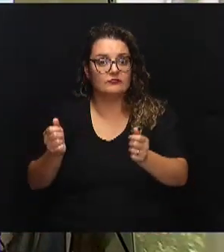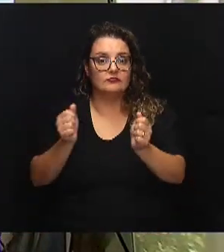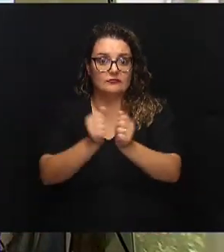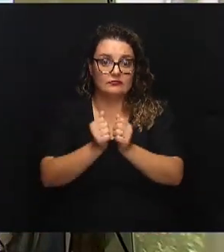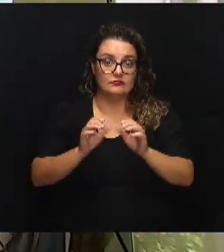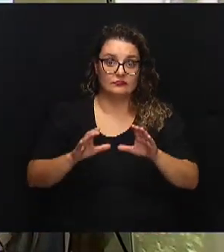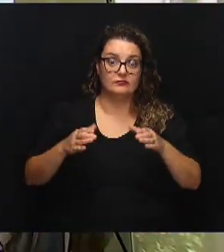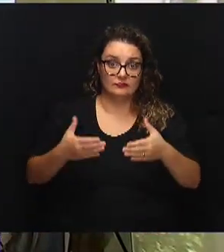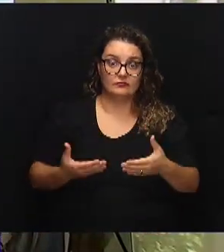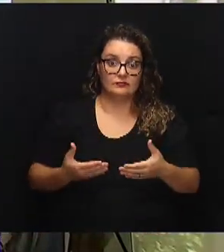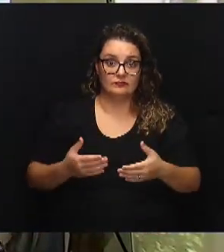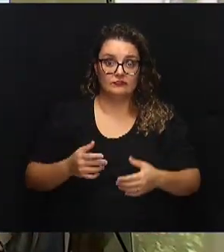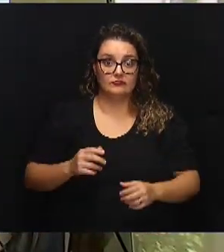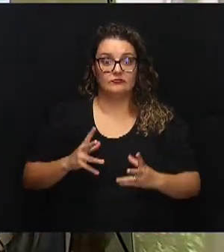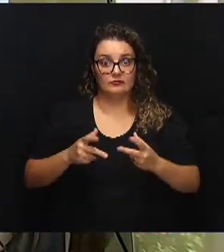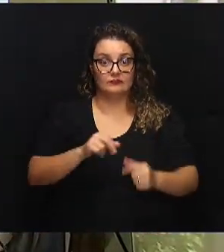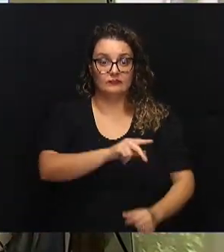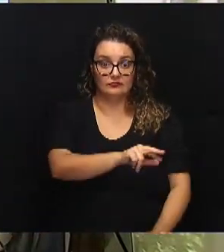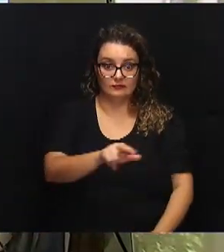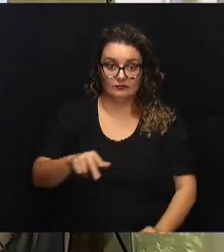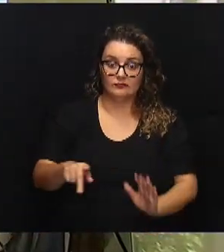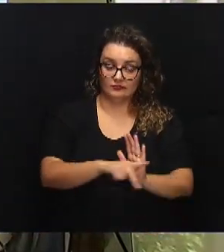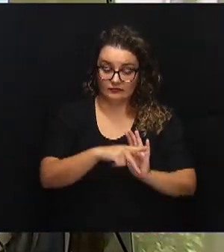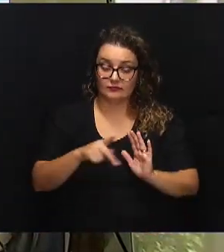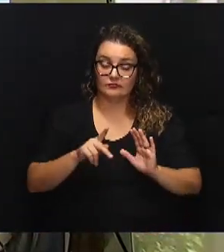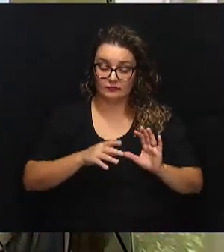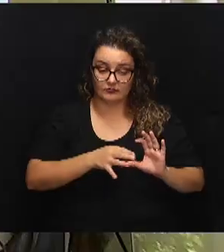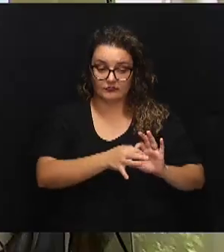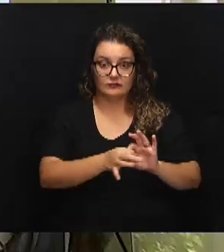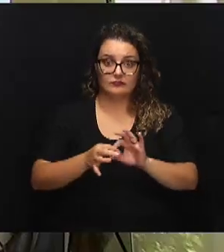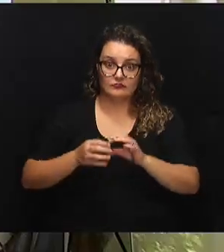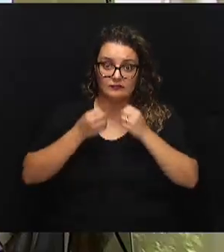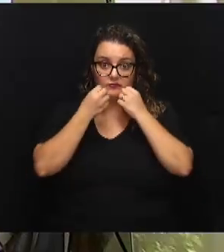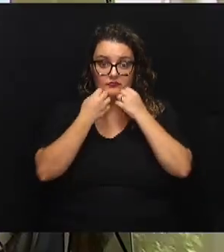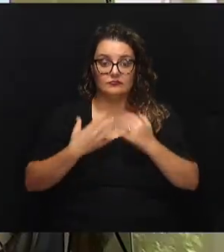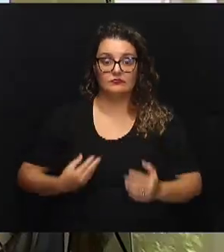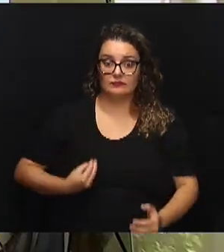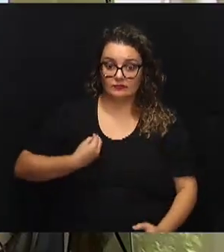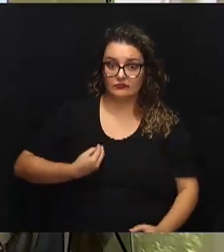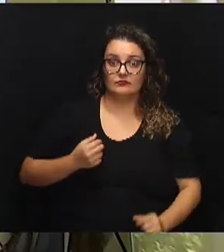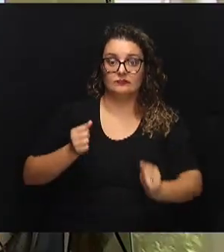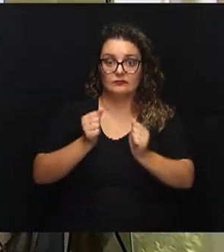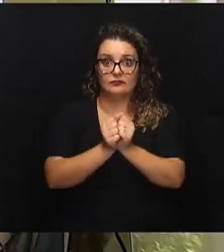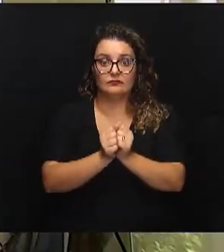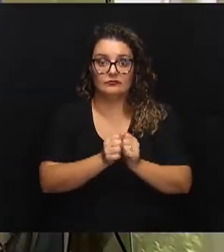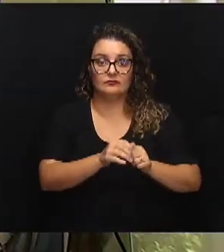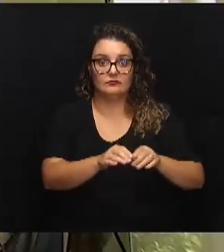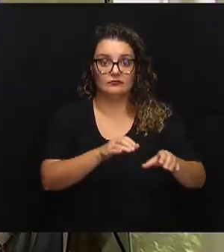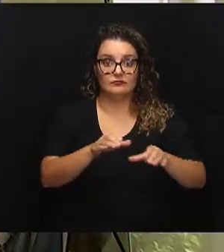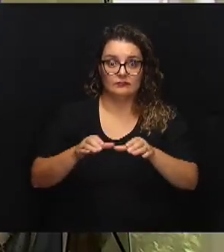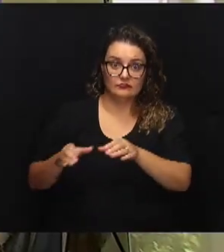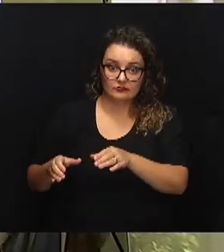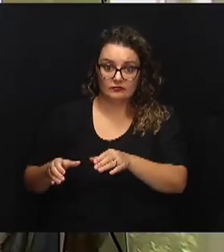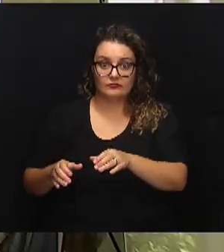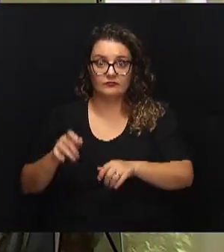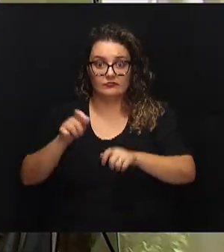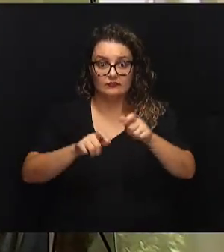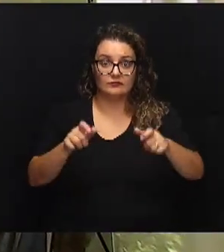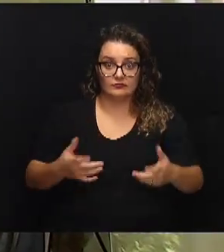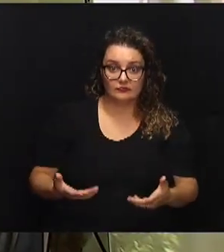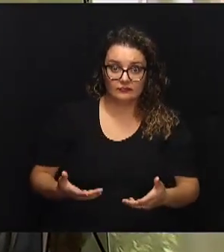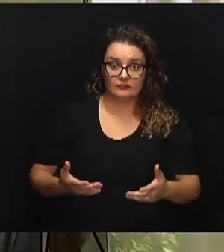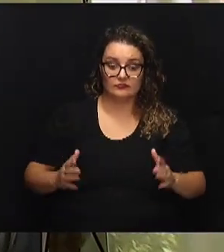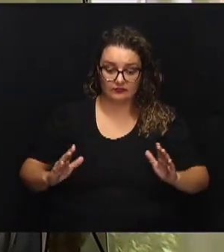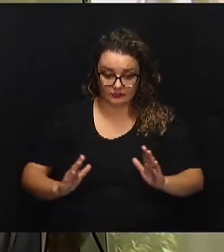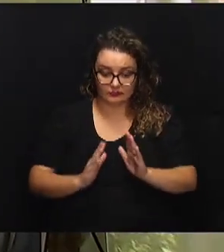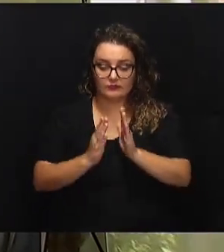comunidade. Todos os irmãos são parte dessa corrente do bem que a gente vivencia, juntamente com os coordenadores, com as pessoas que são linha de